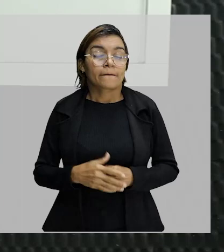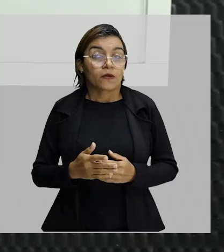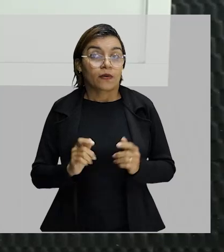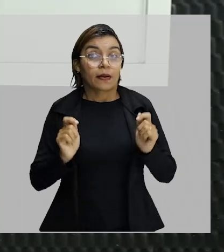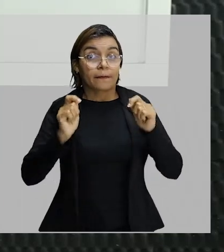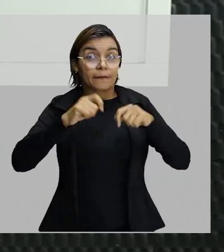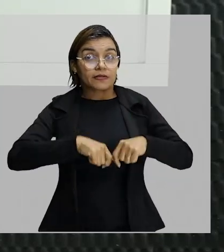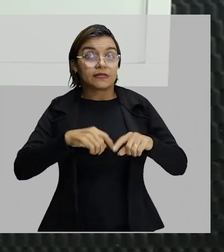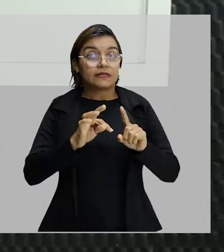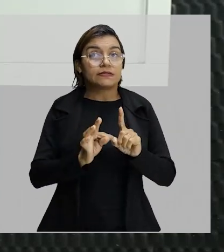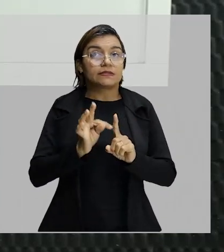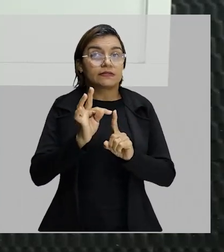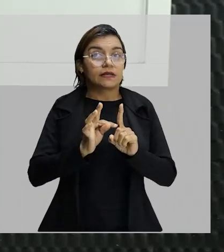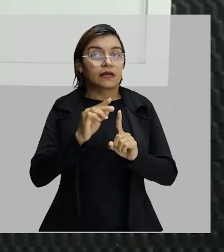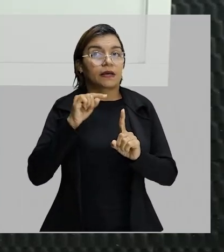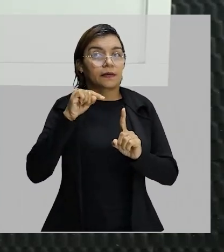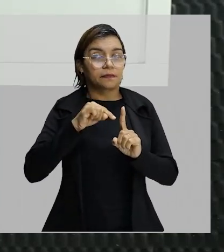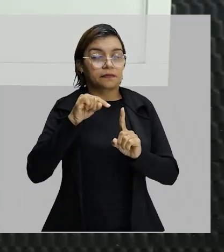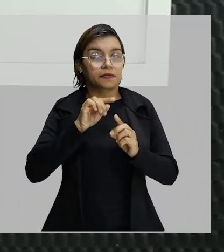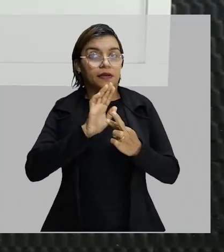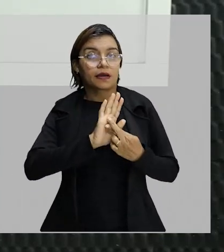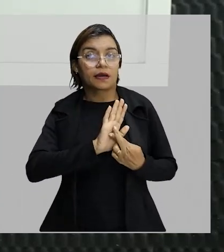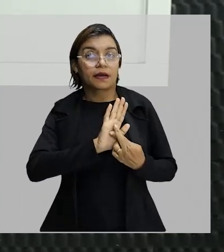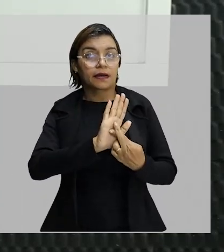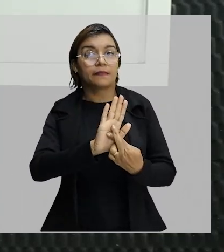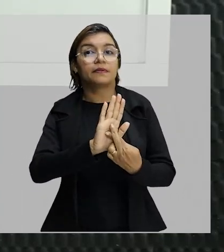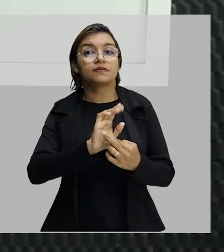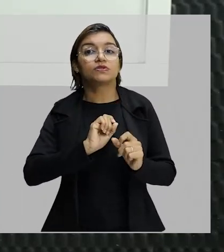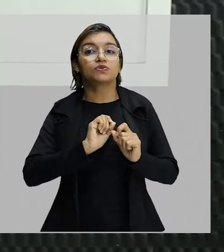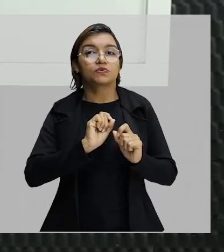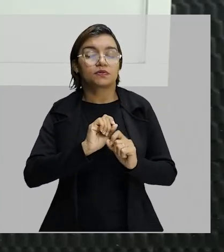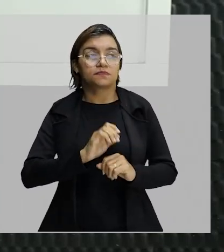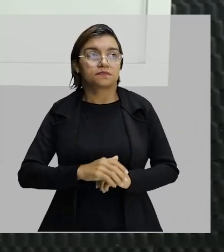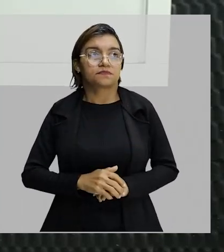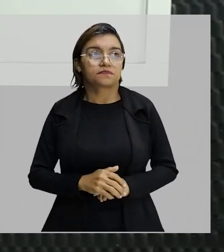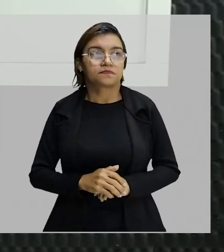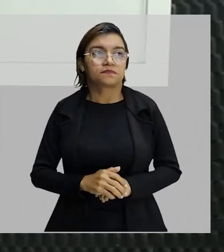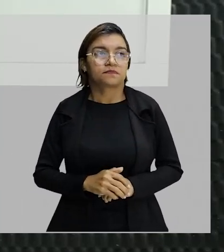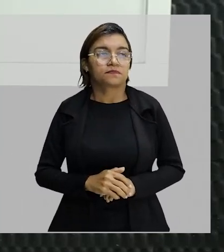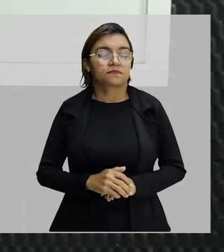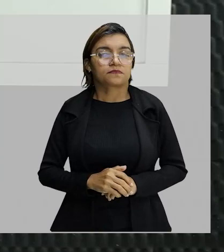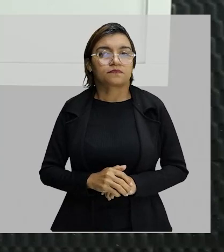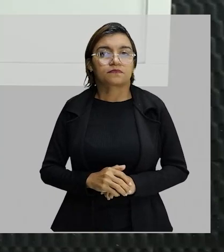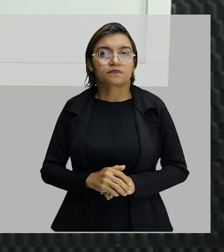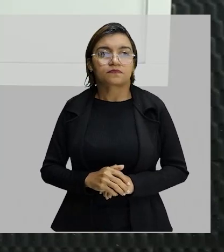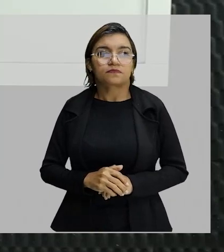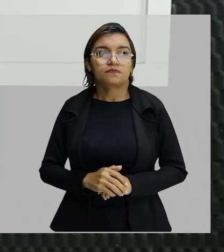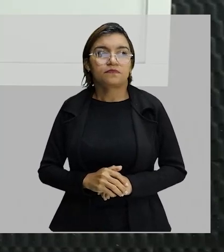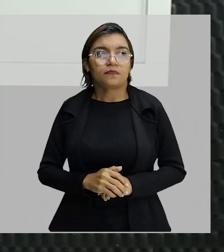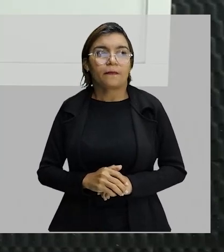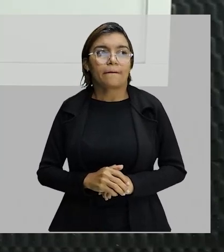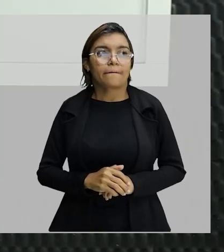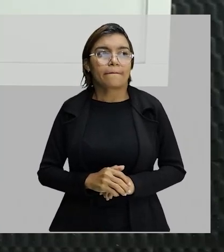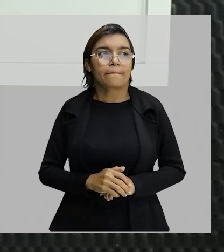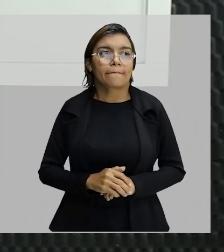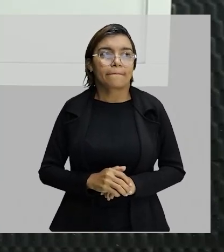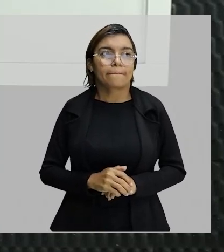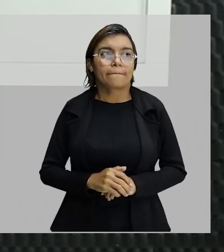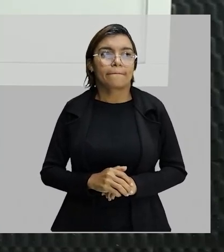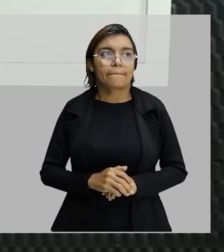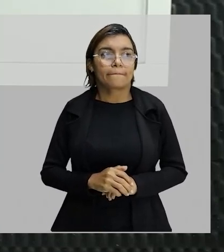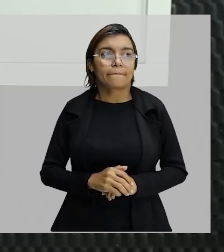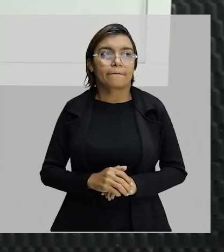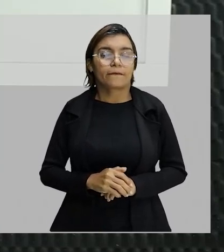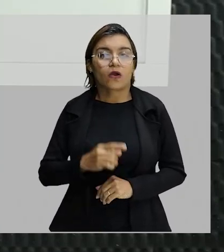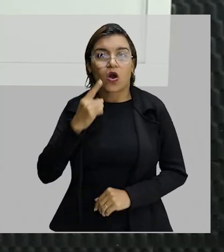térmica, nós podemos representar isso, né, matematicamente como quantidade de